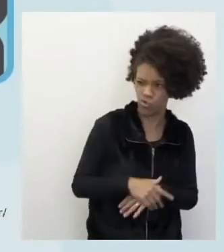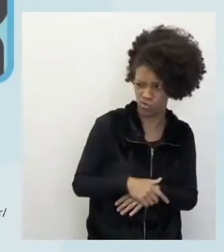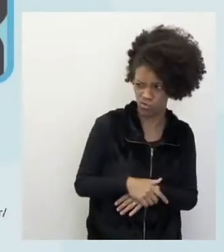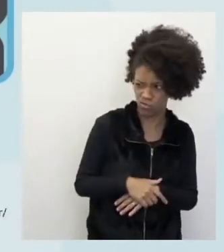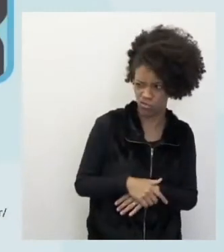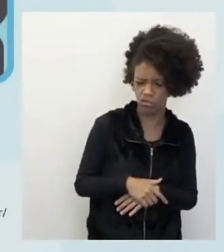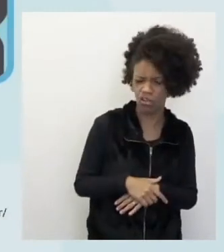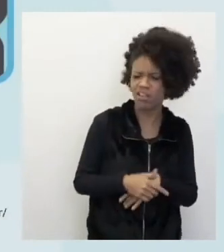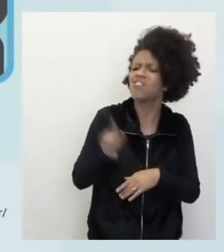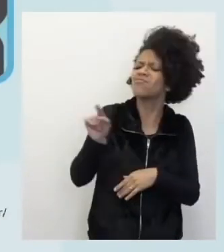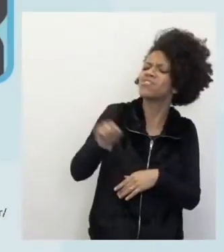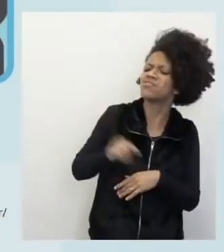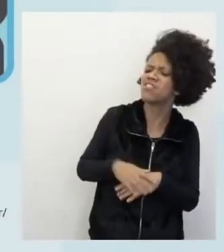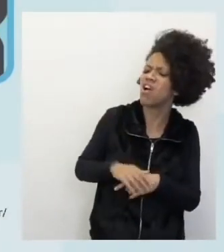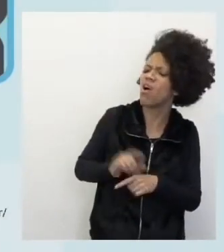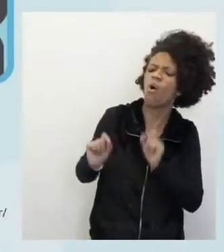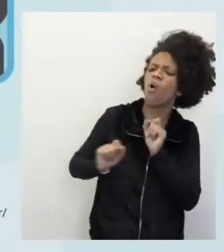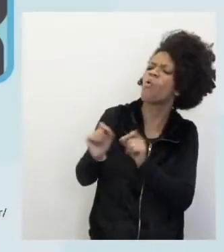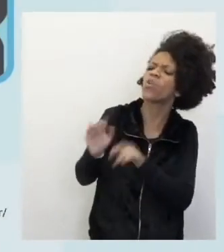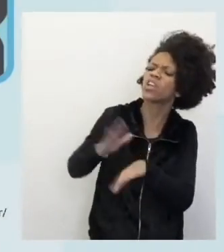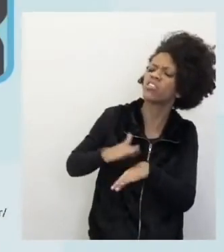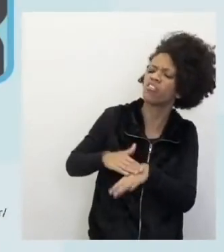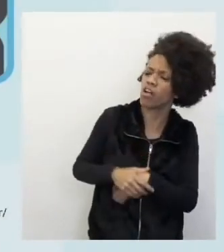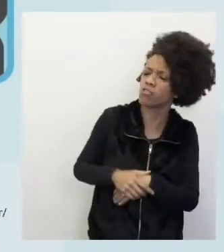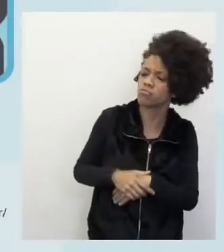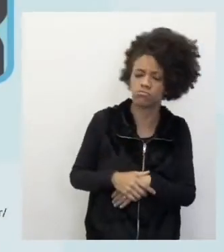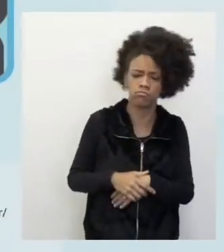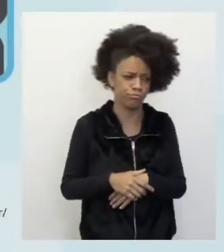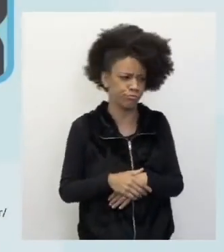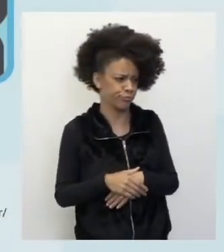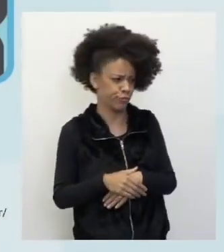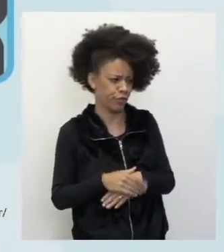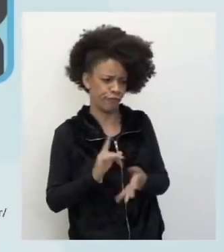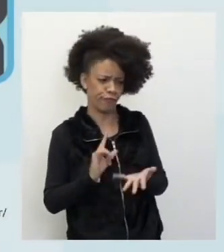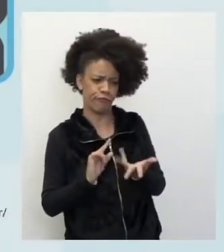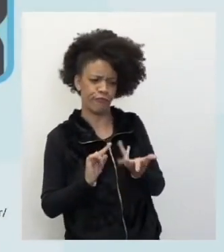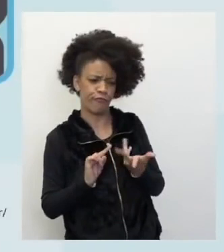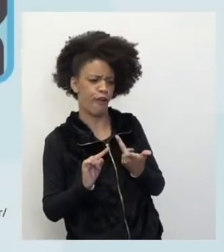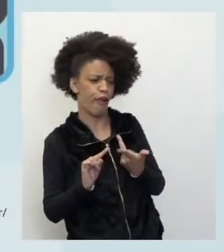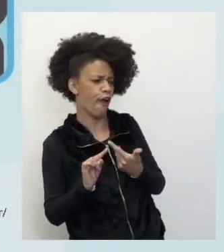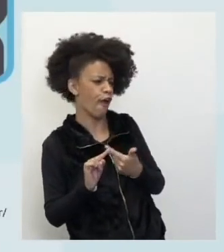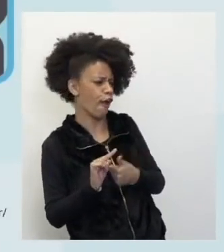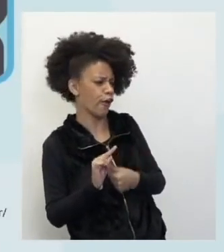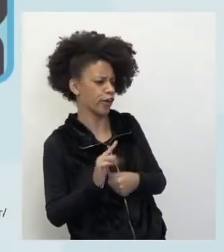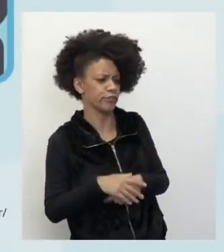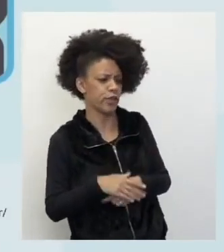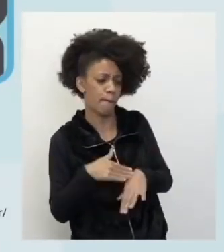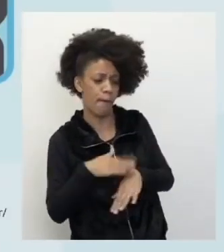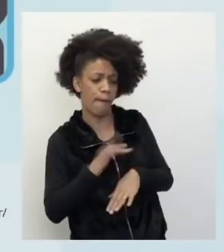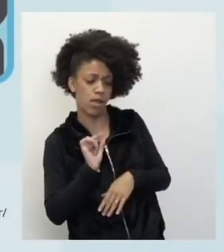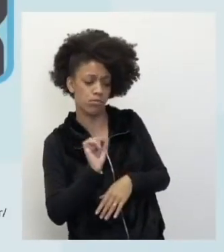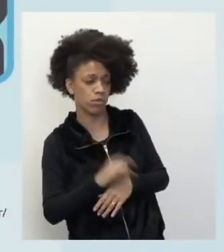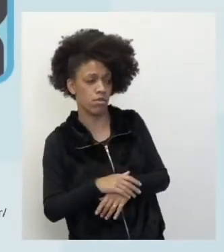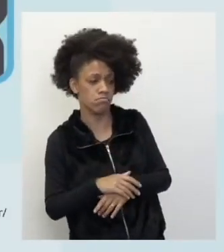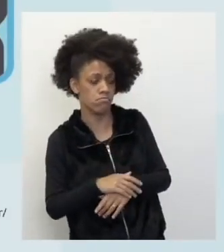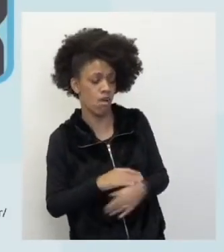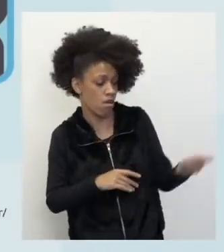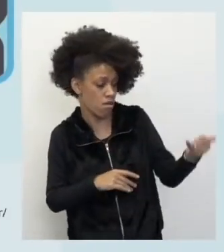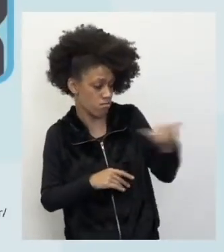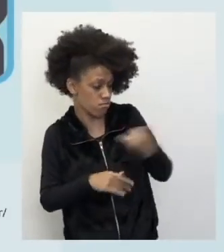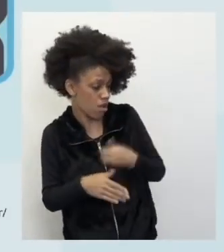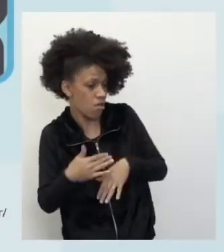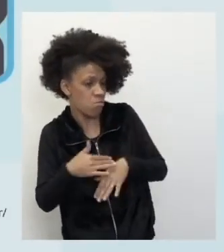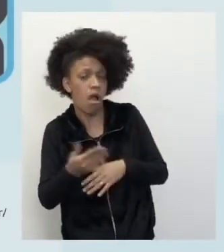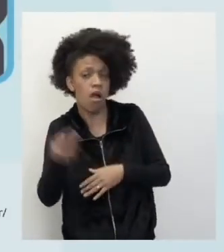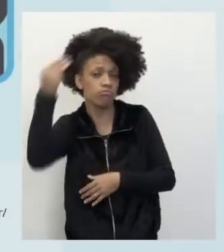E a ti, o que te diz? Muita coisa mais do que isso. Fala-me de muitas outras coisas,